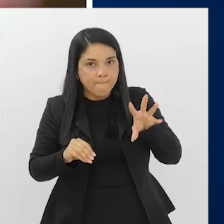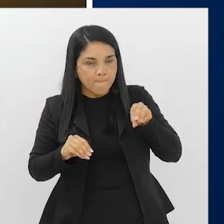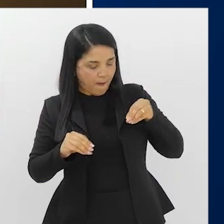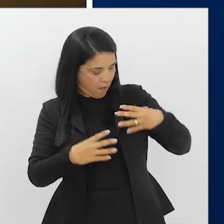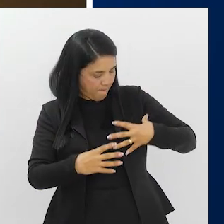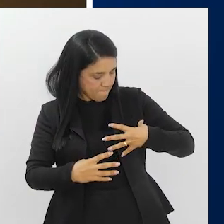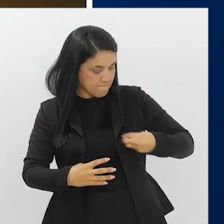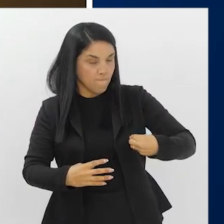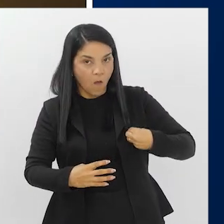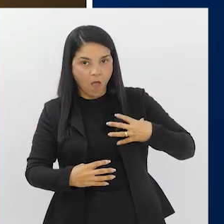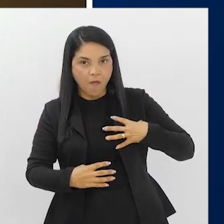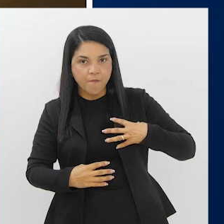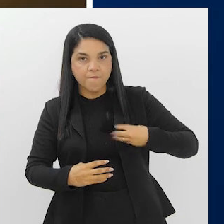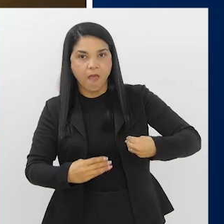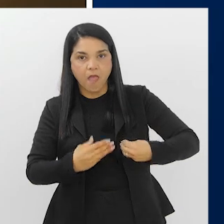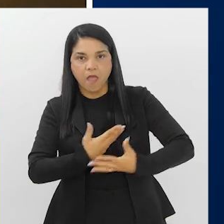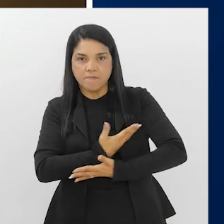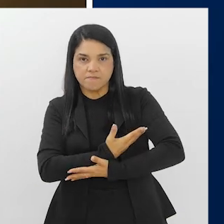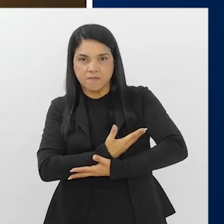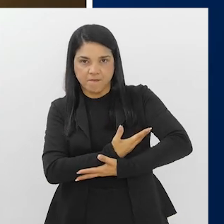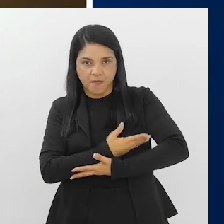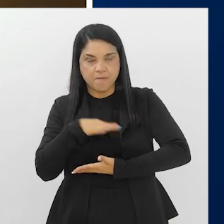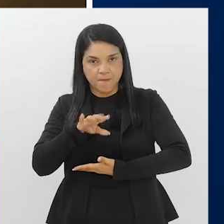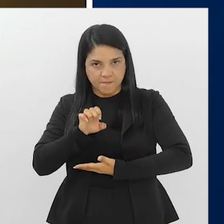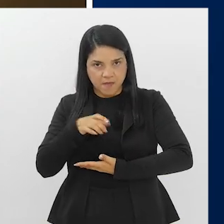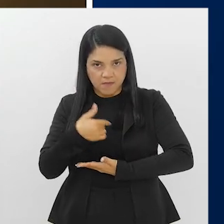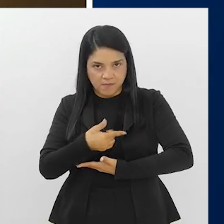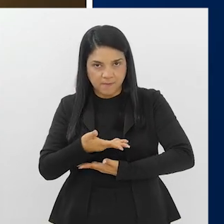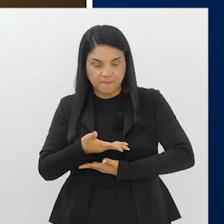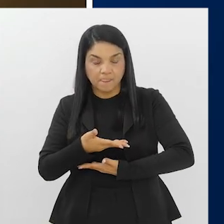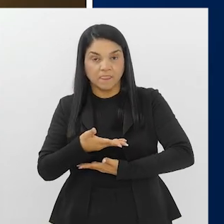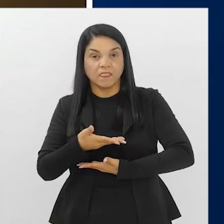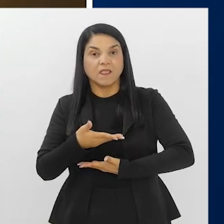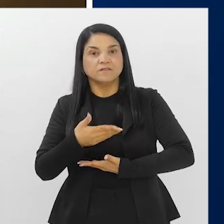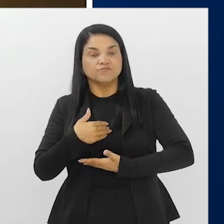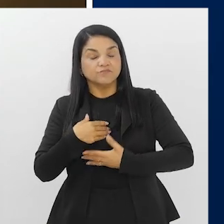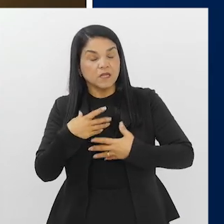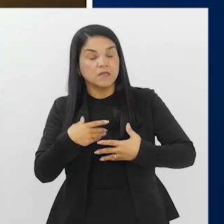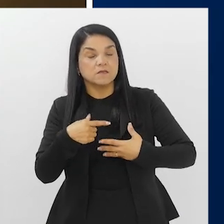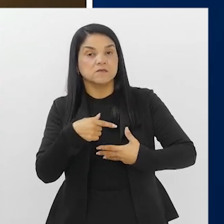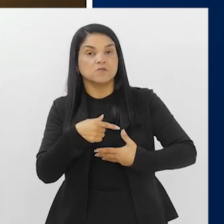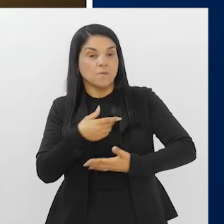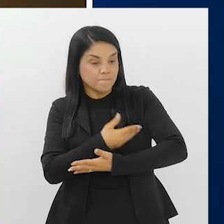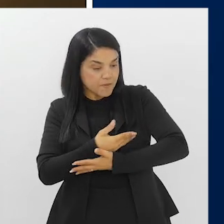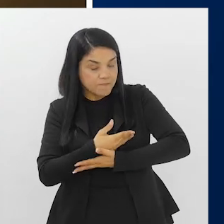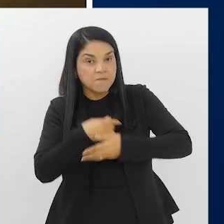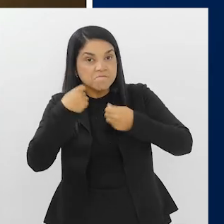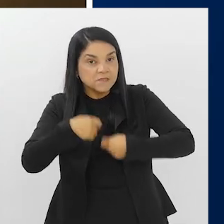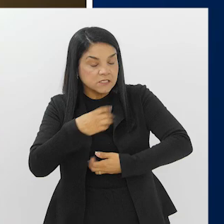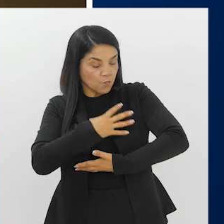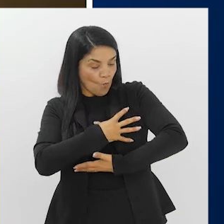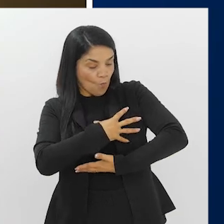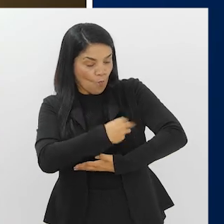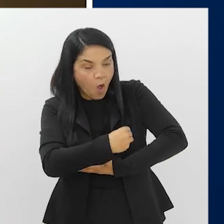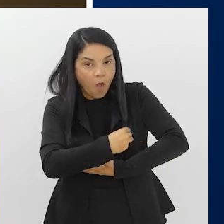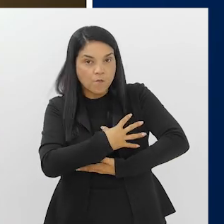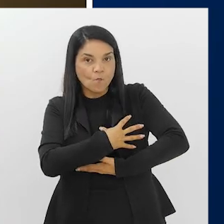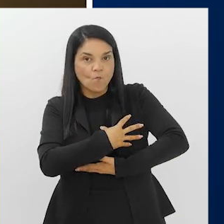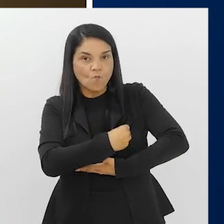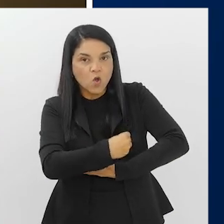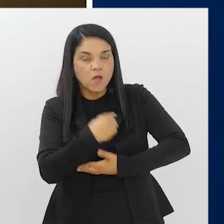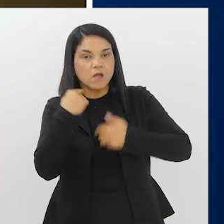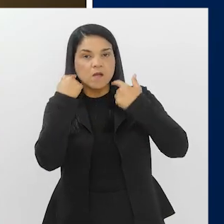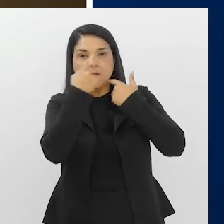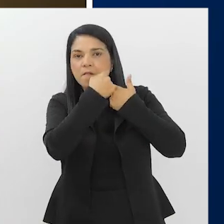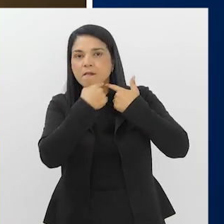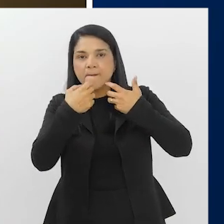bebê usa vários Sucção. músculos da face, né? Sucção, né? Ele tem que sugar. Exatamente. Ele tem que sugar, ele tem que usar